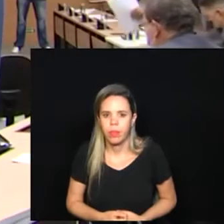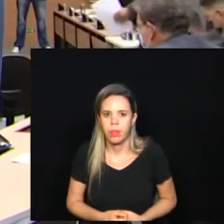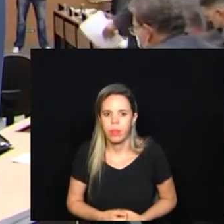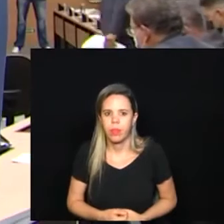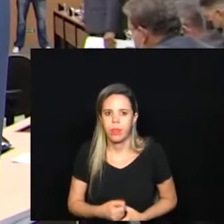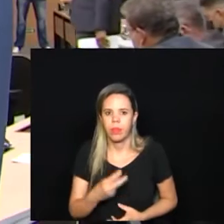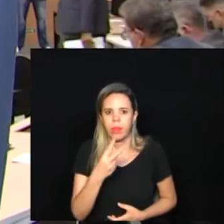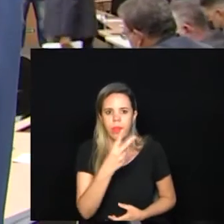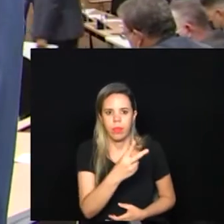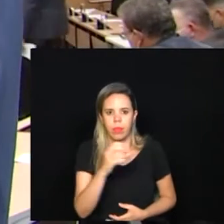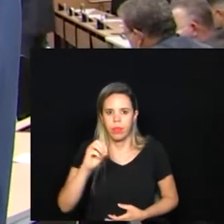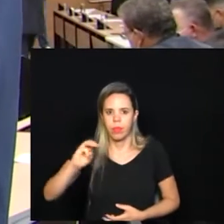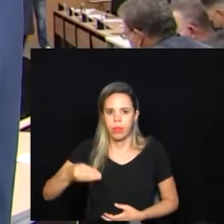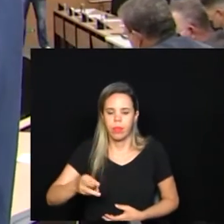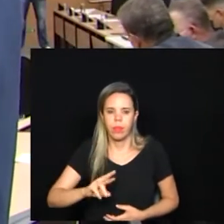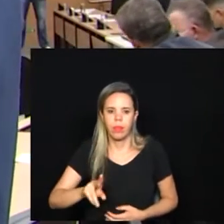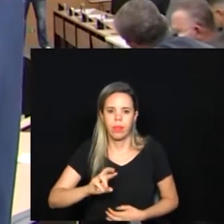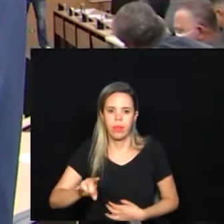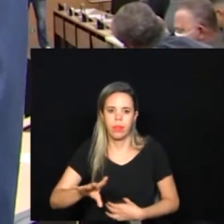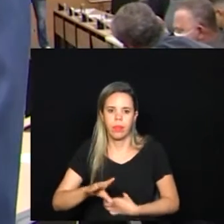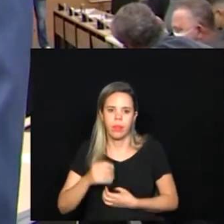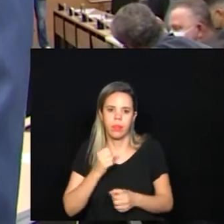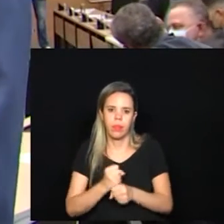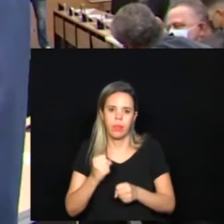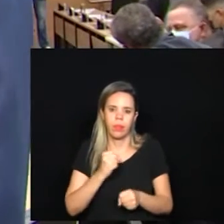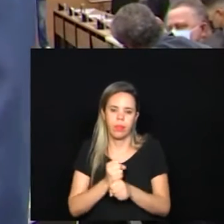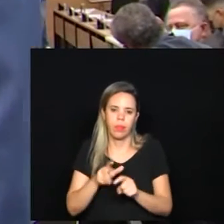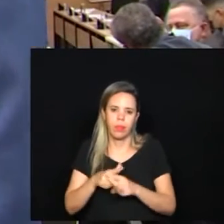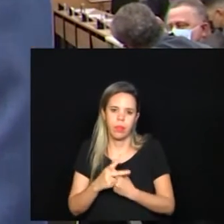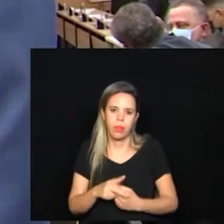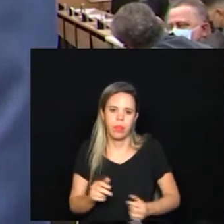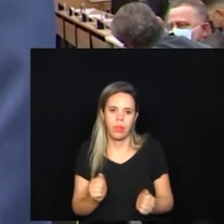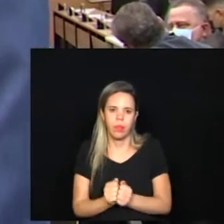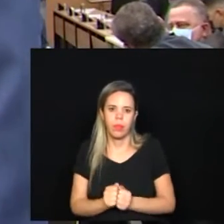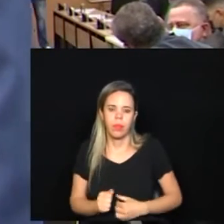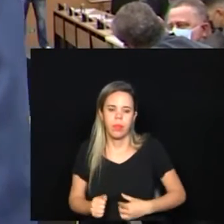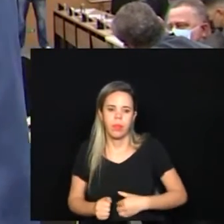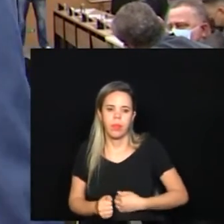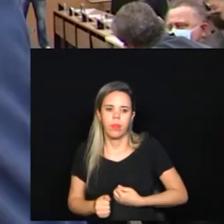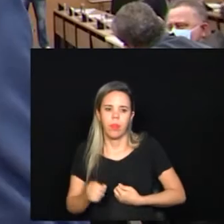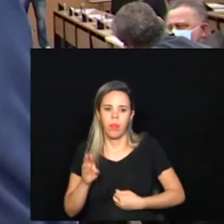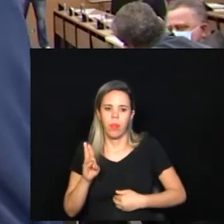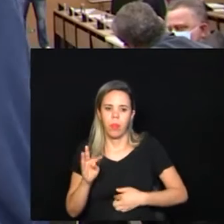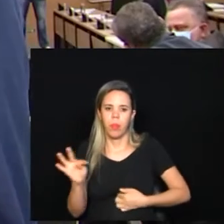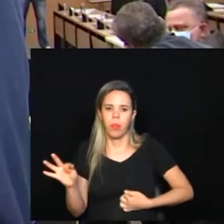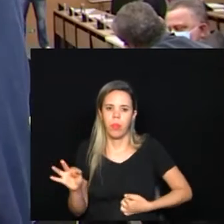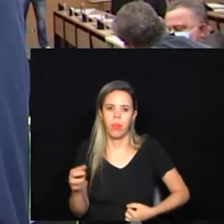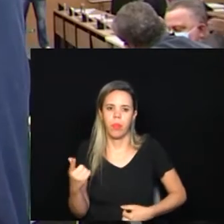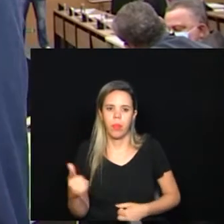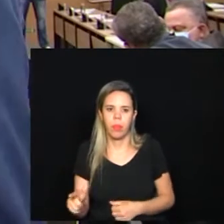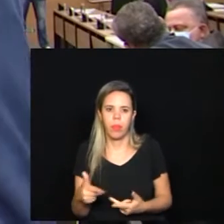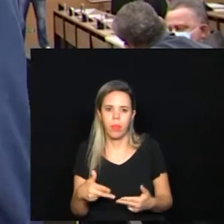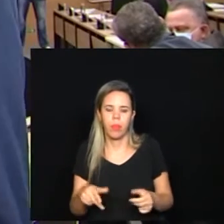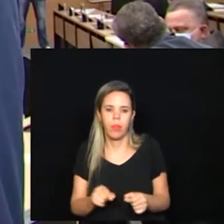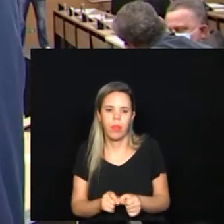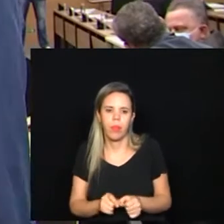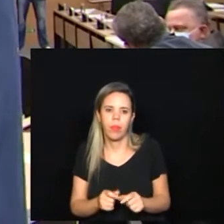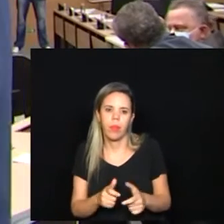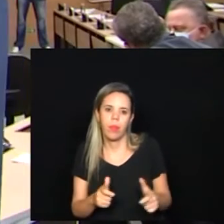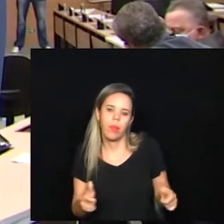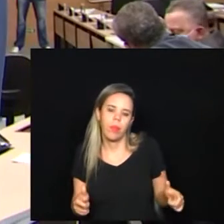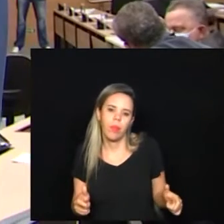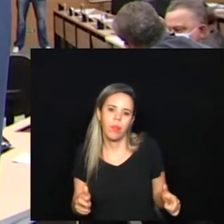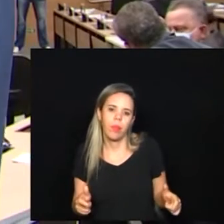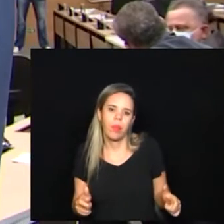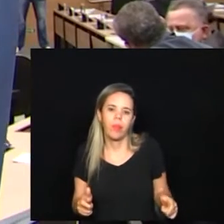Os 200 milhões, ele não é só para pavimentação, ele vem junto um pouco para o BRT, um pouco para, né, uma grande parte, a